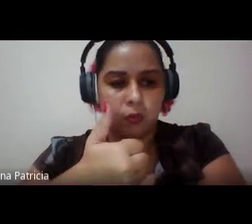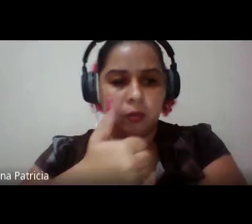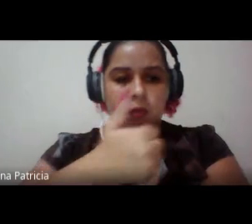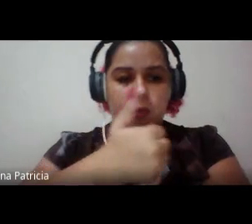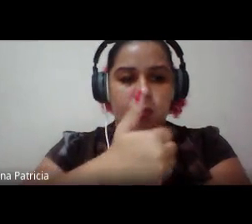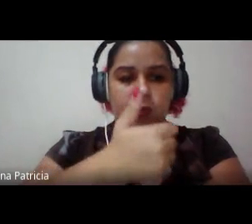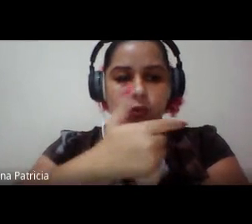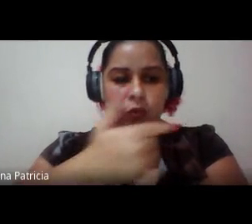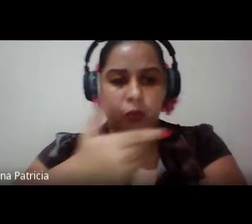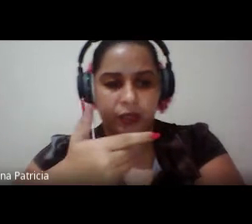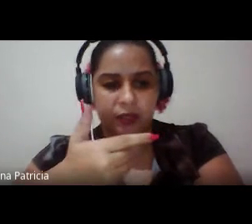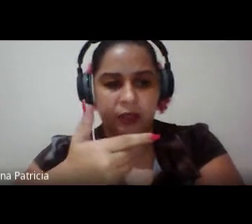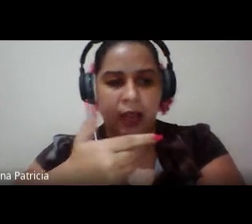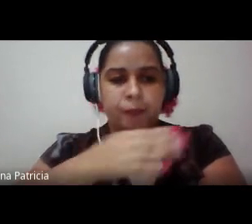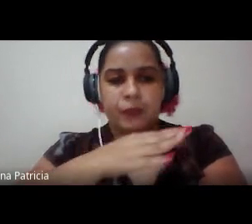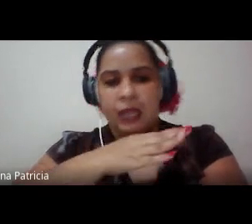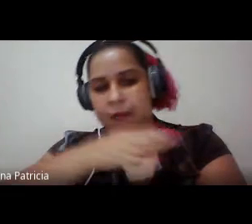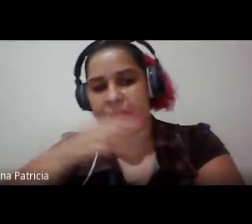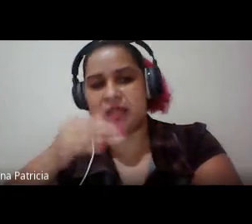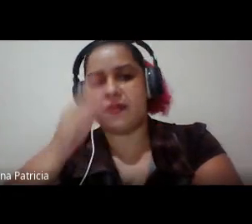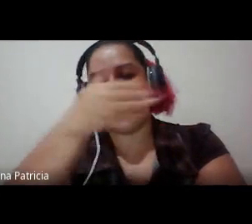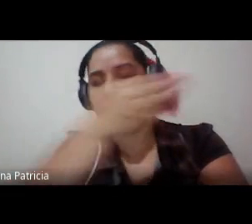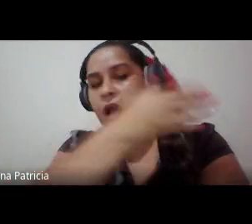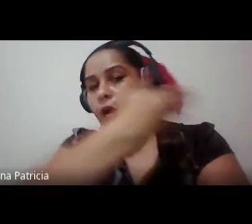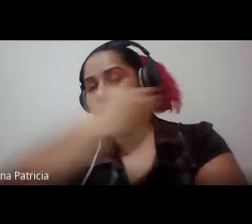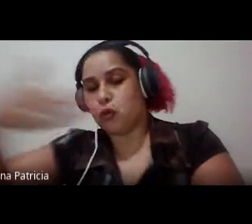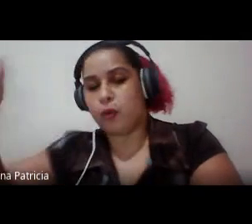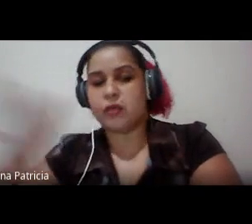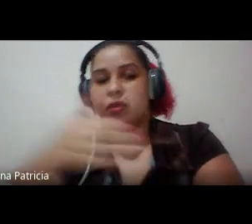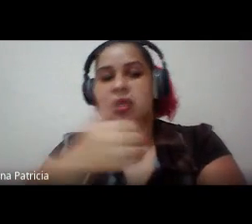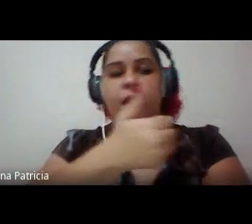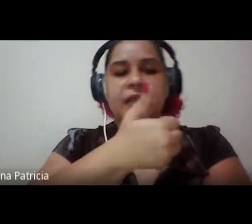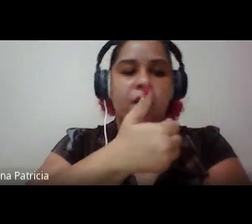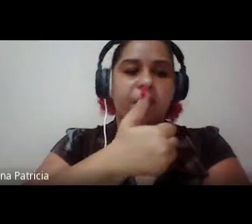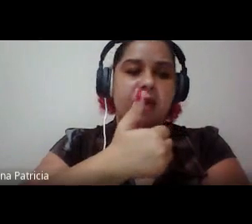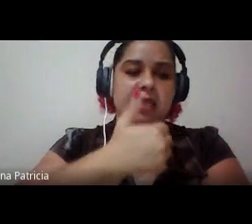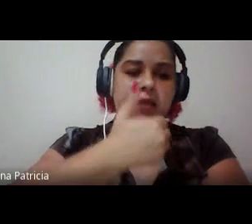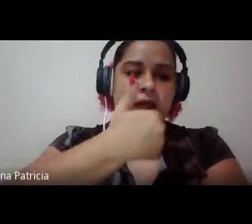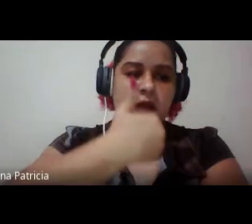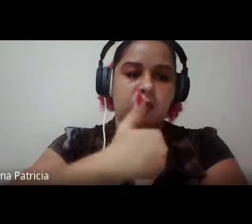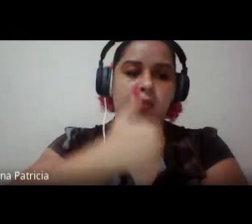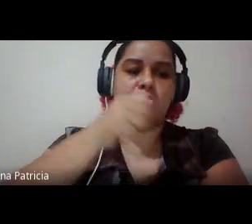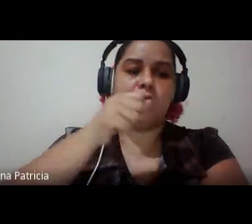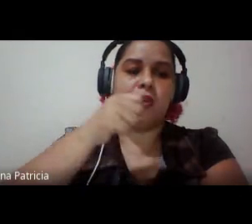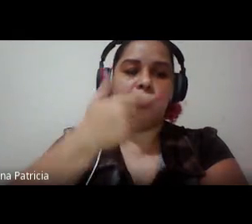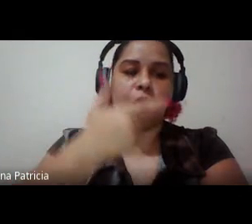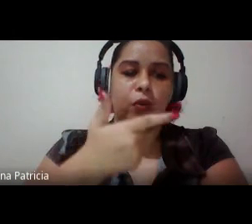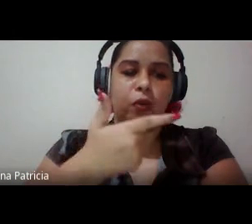1, 1, 2, tá? Daqui para frente você vai usar os números usando essa configuração aqui,